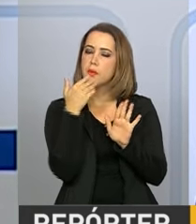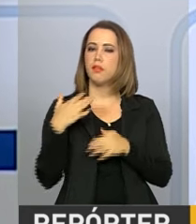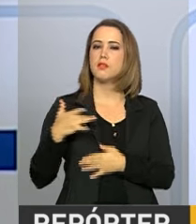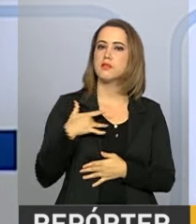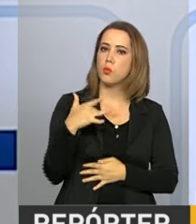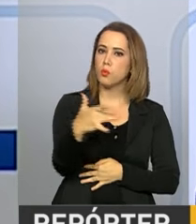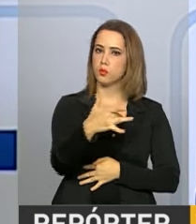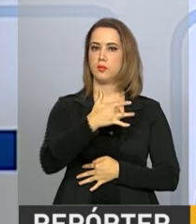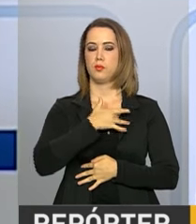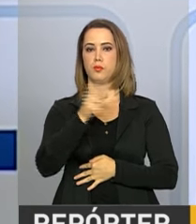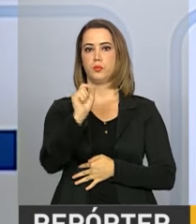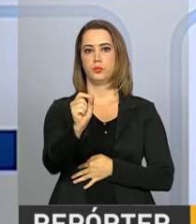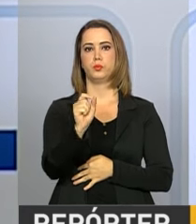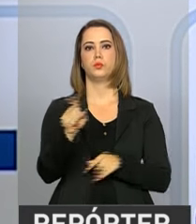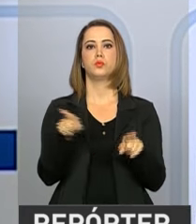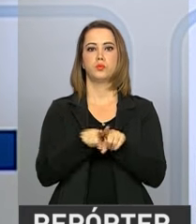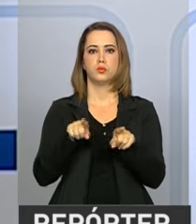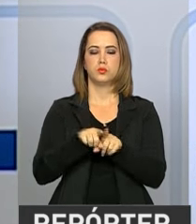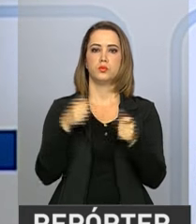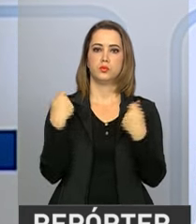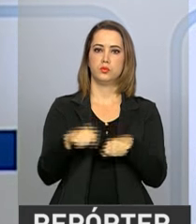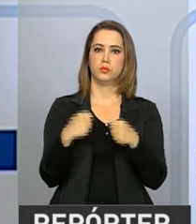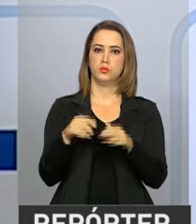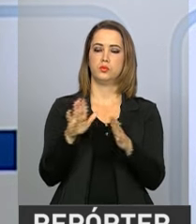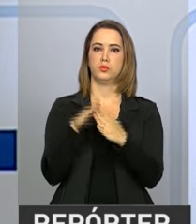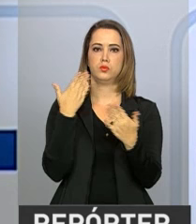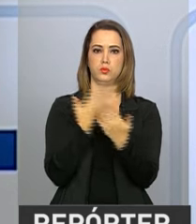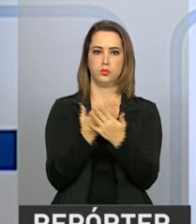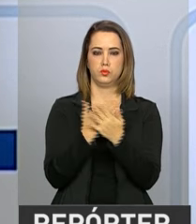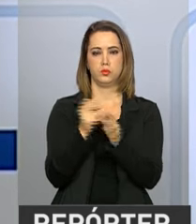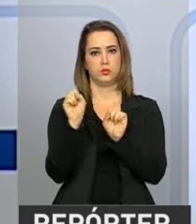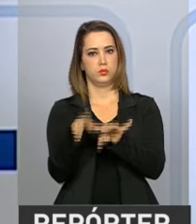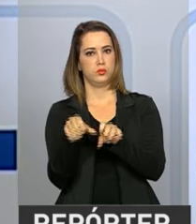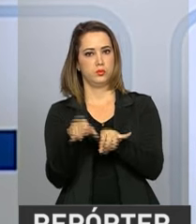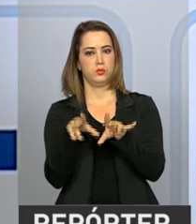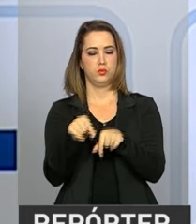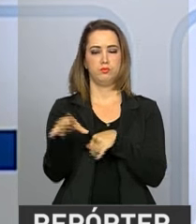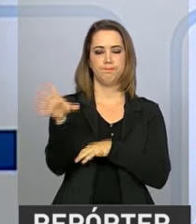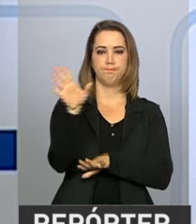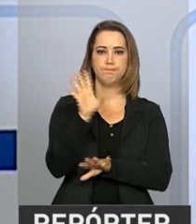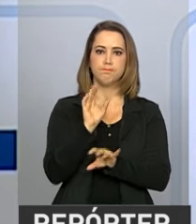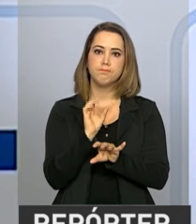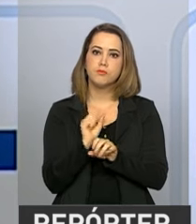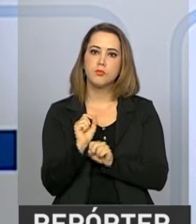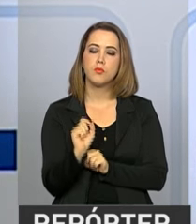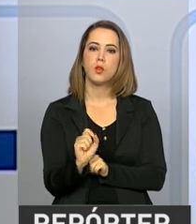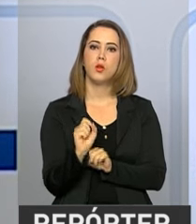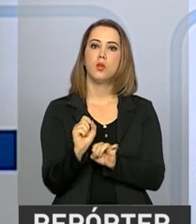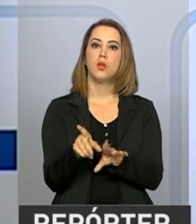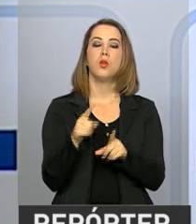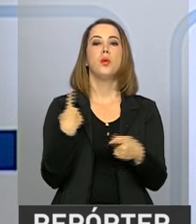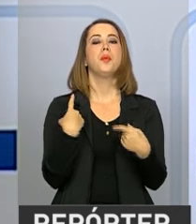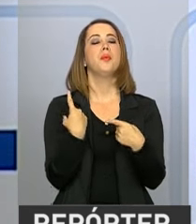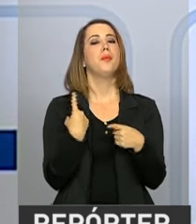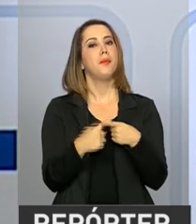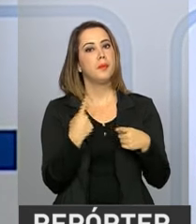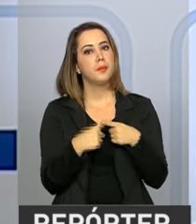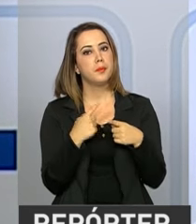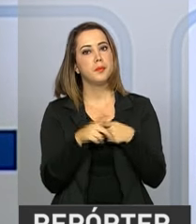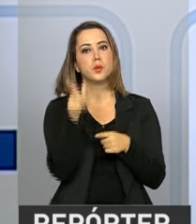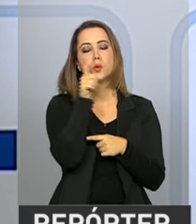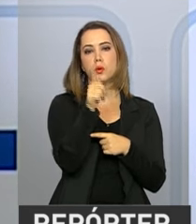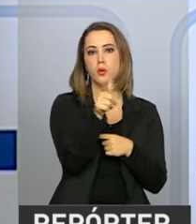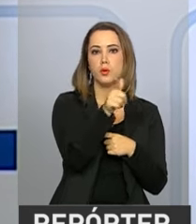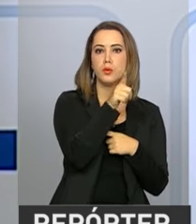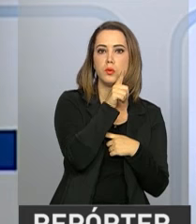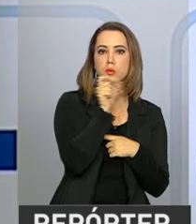uma na nas escolas uma orientação tanto para a razão pela qual a merenda